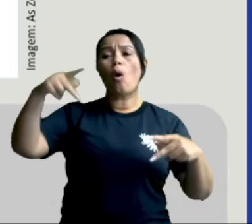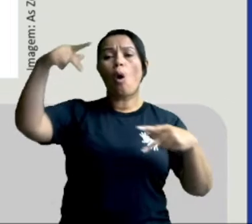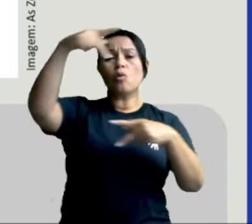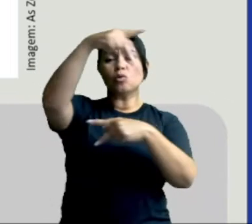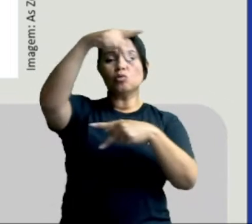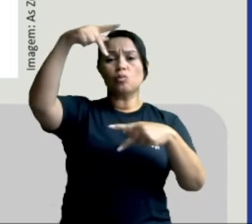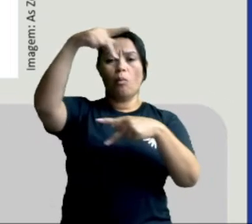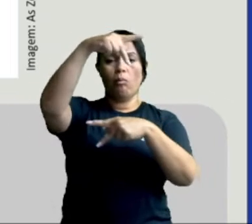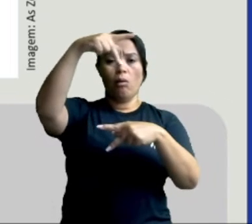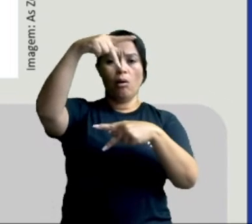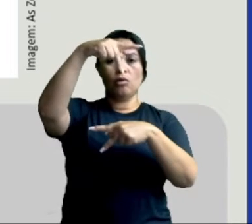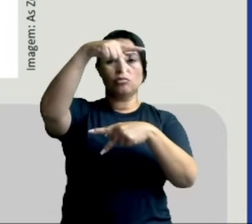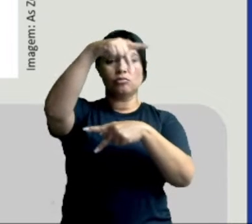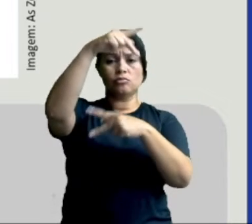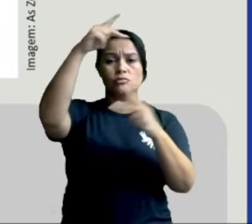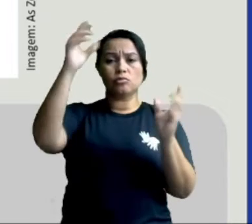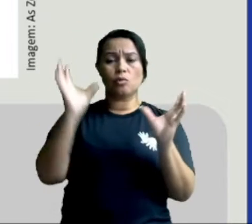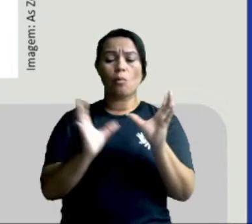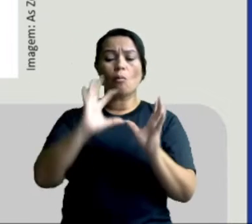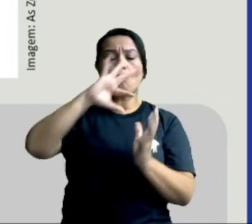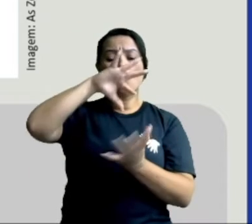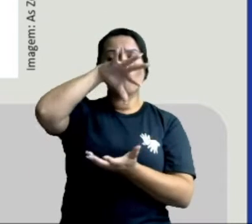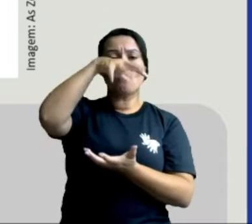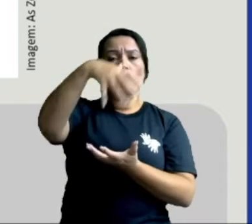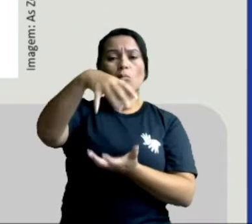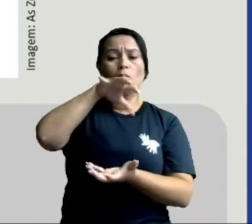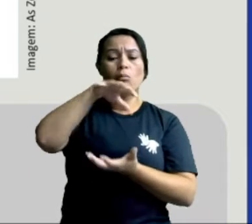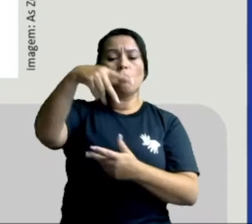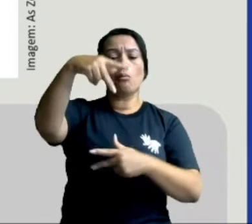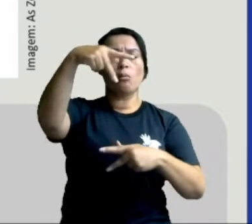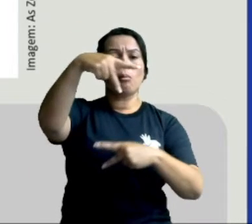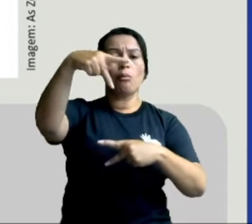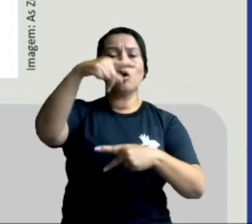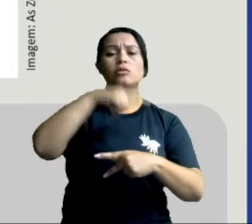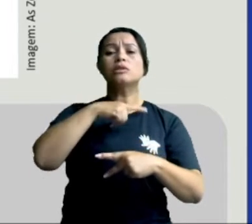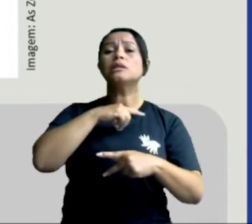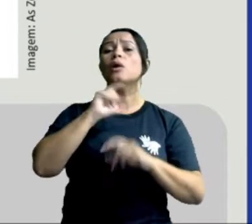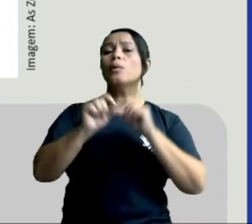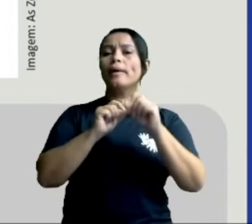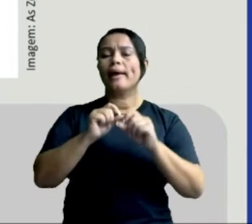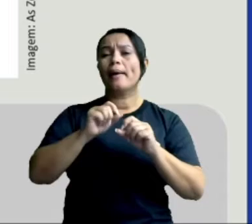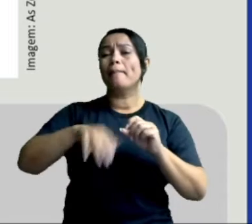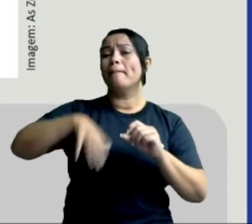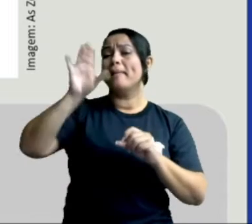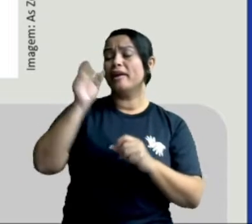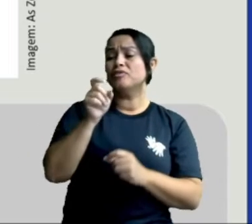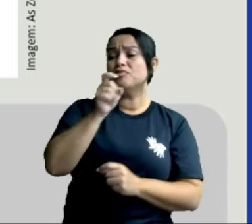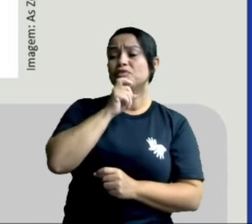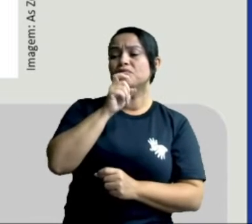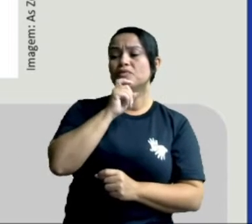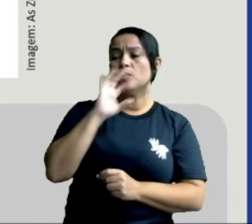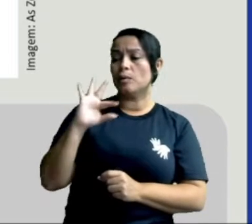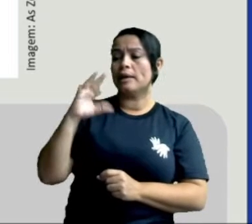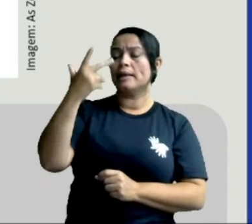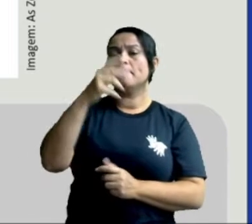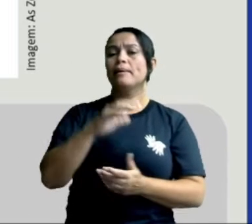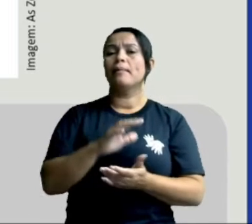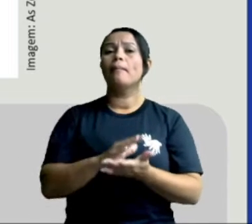tanto em cima quanto embaixo você vai ter um clima mais frio certo